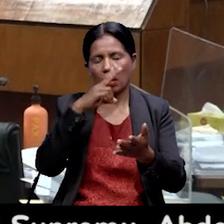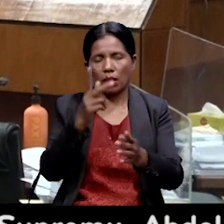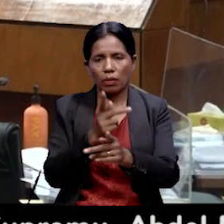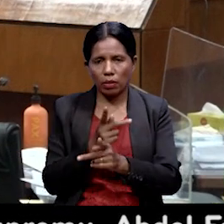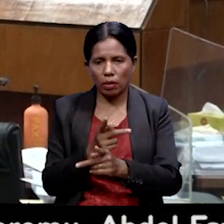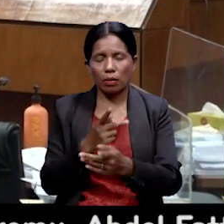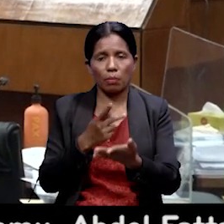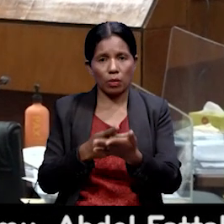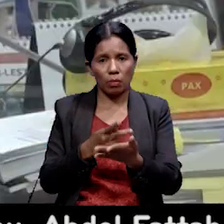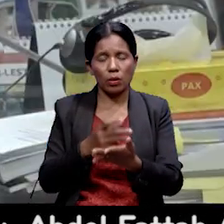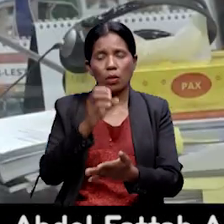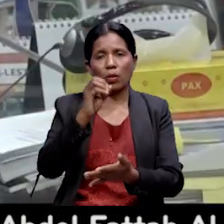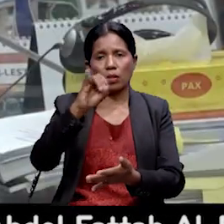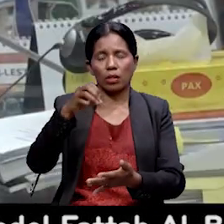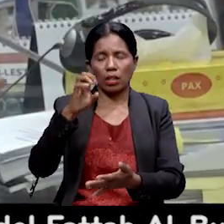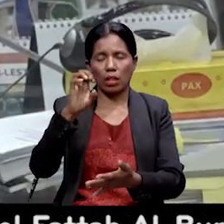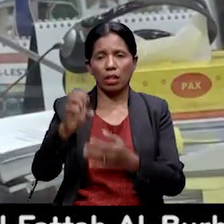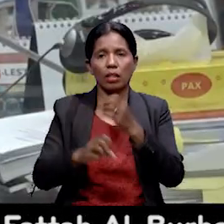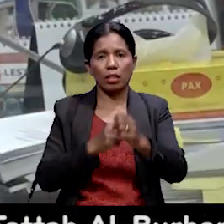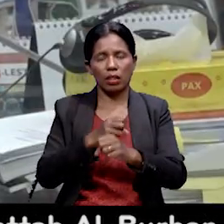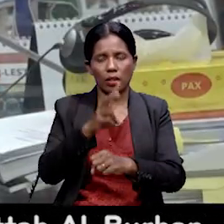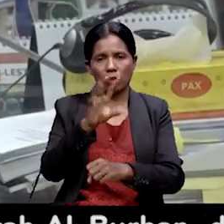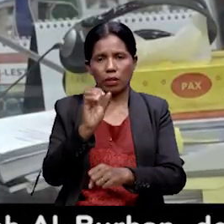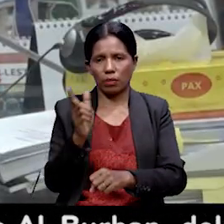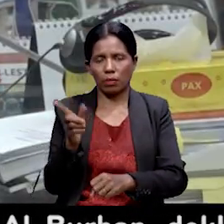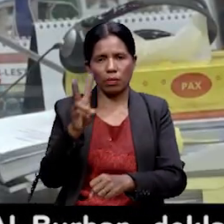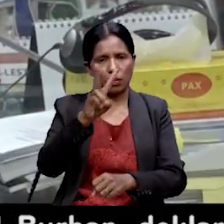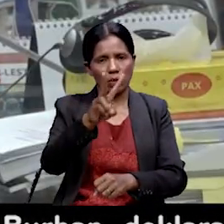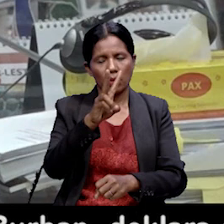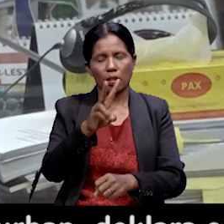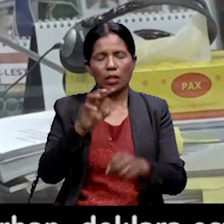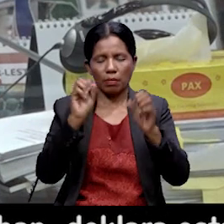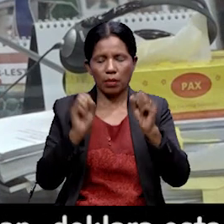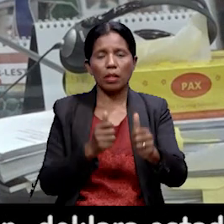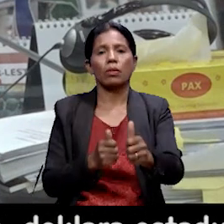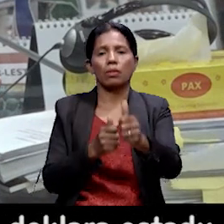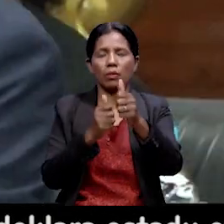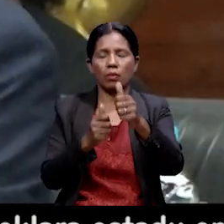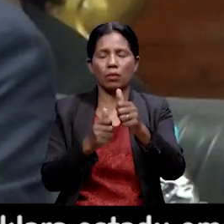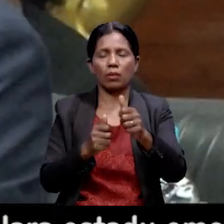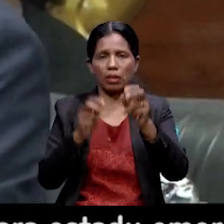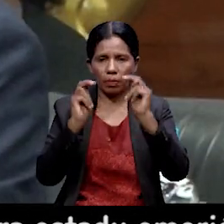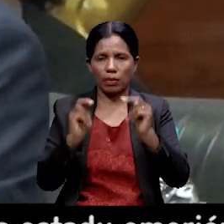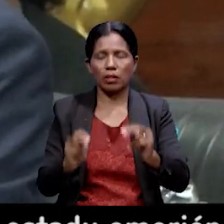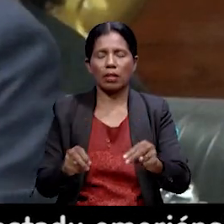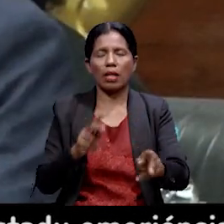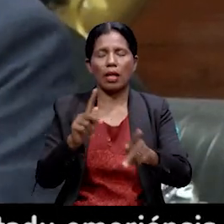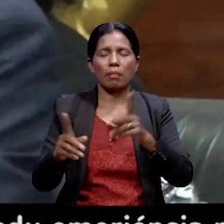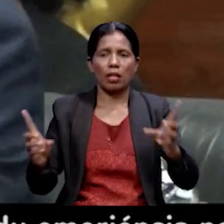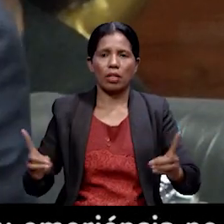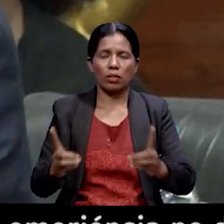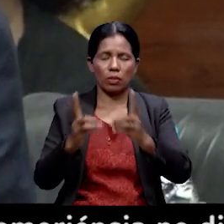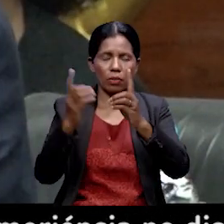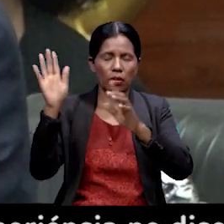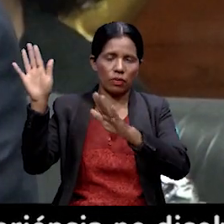proposta Orçamento Geral Estado Batina Nrihunrua Ruanulu Resinrua, no nebele tuirduni condição atual na povo enfrenta e a